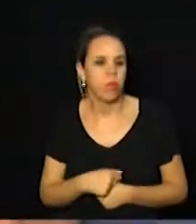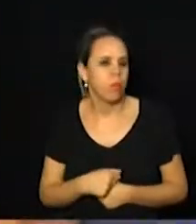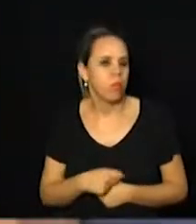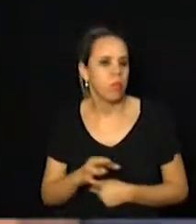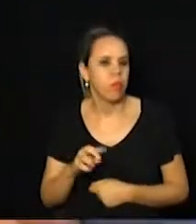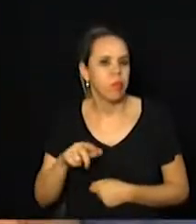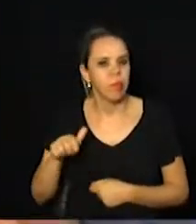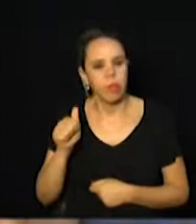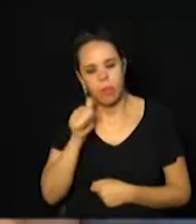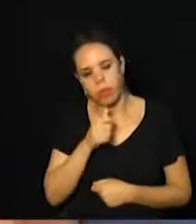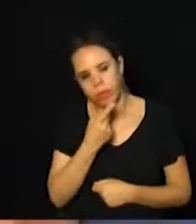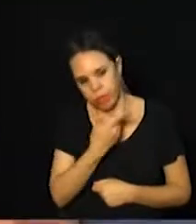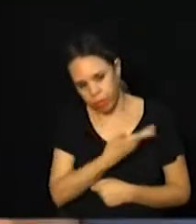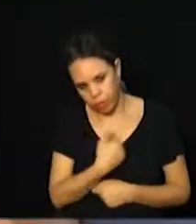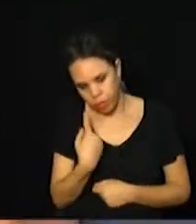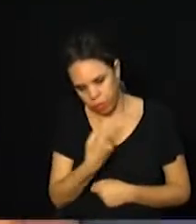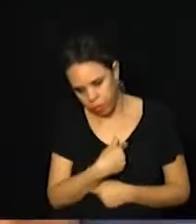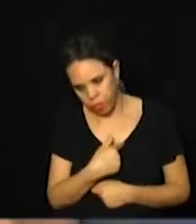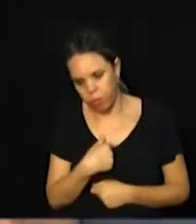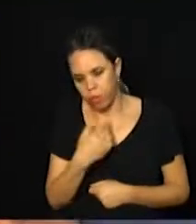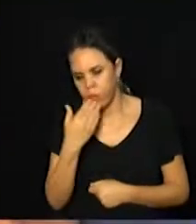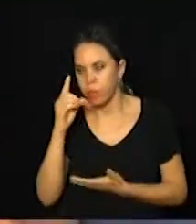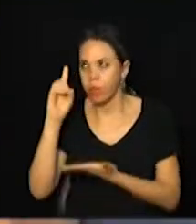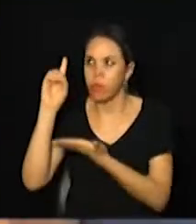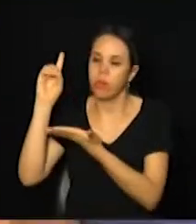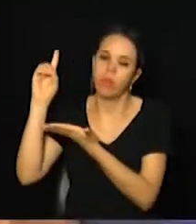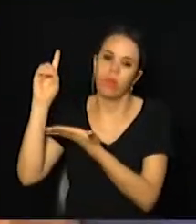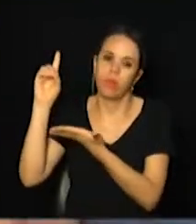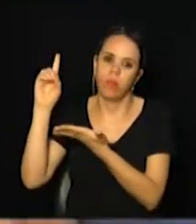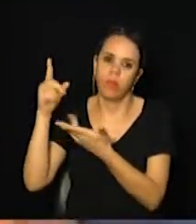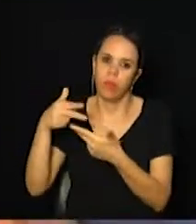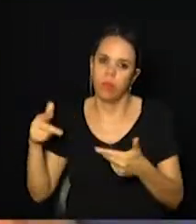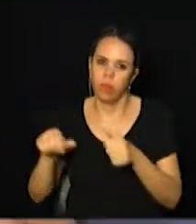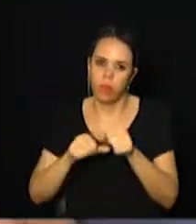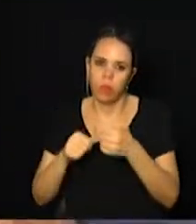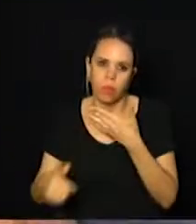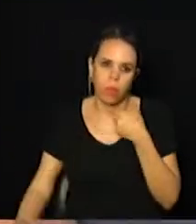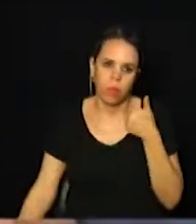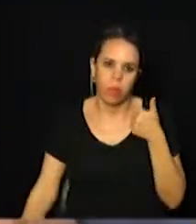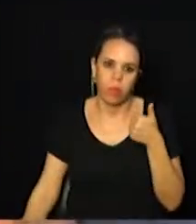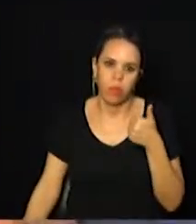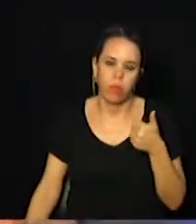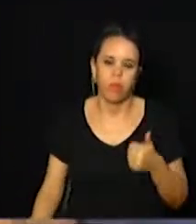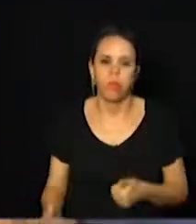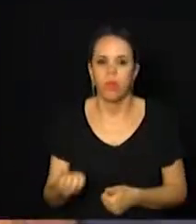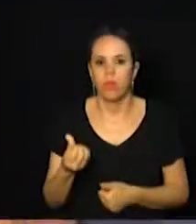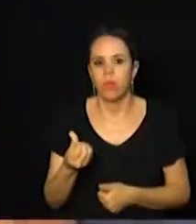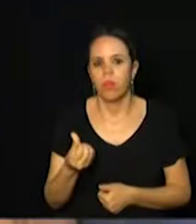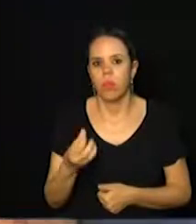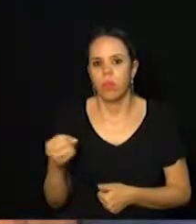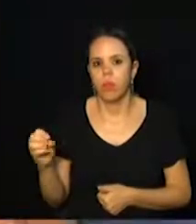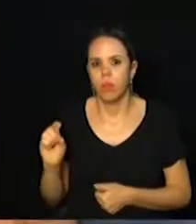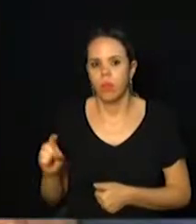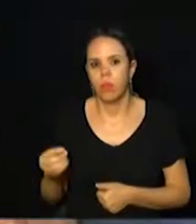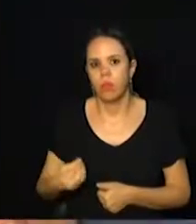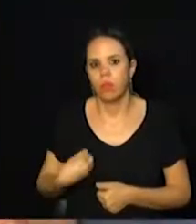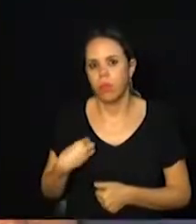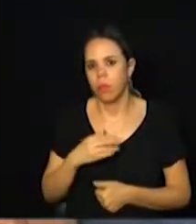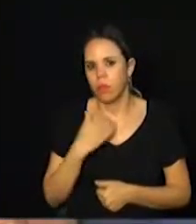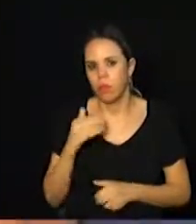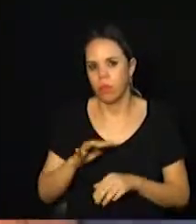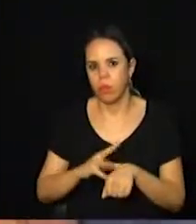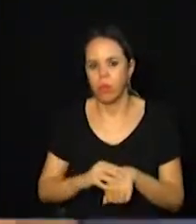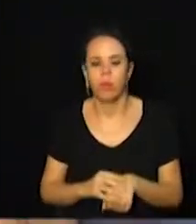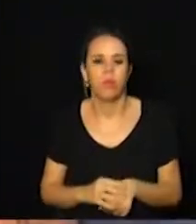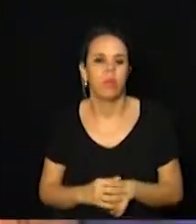a Thelma falou e nós temos que pedir a Deus e as coisas melhores mas estamos tão 600 mil vítima de